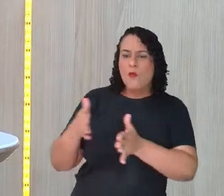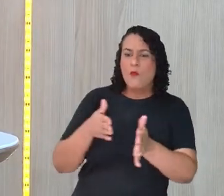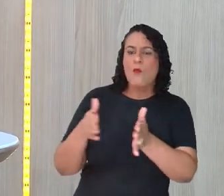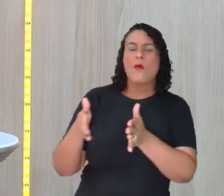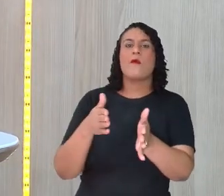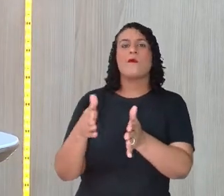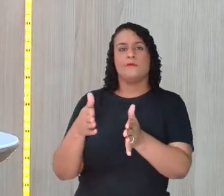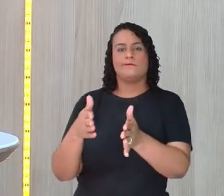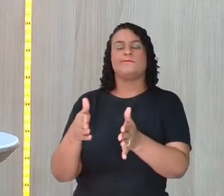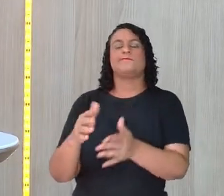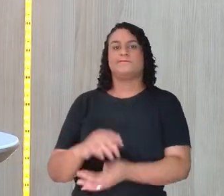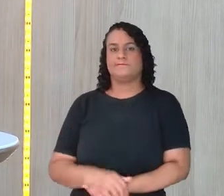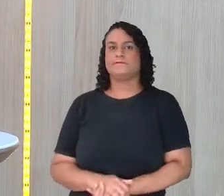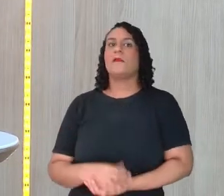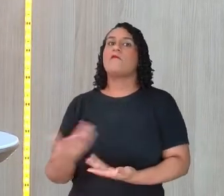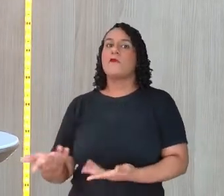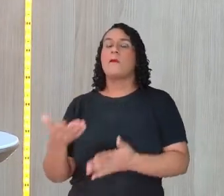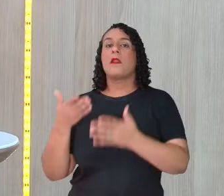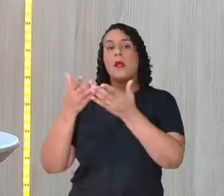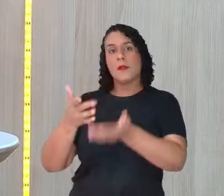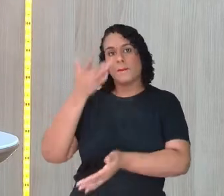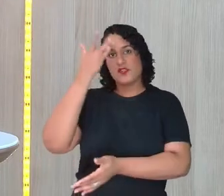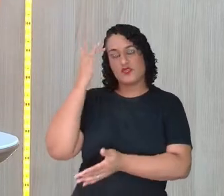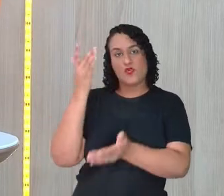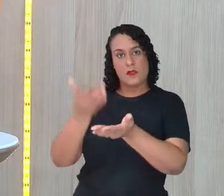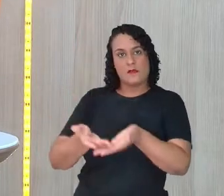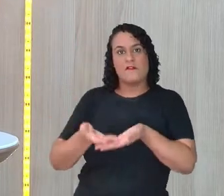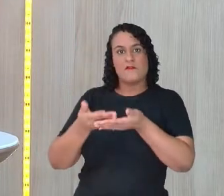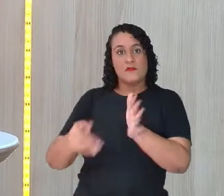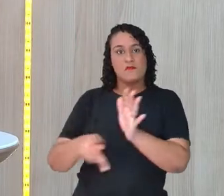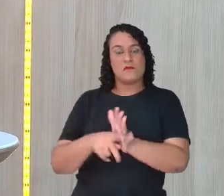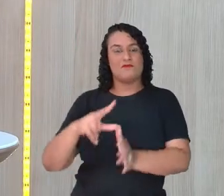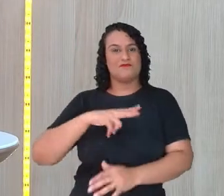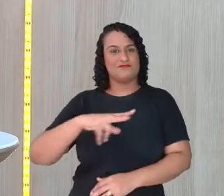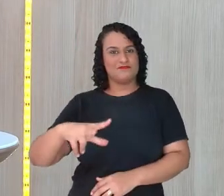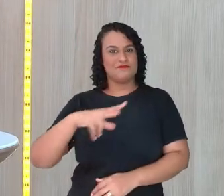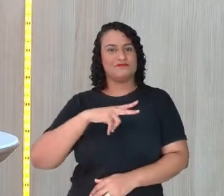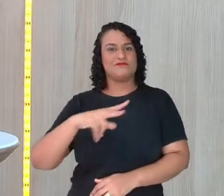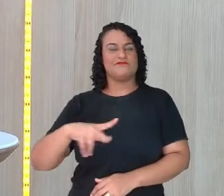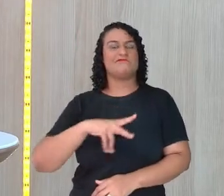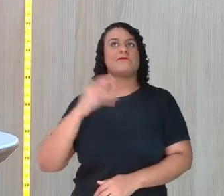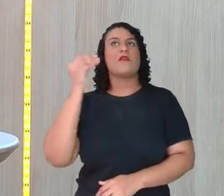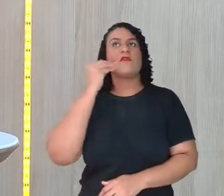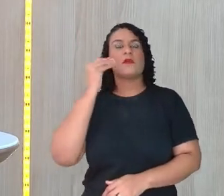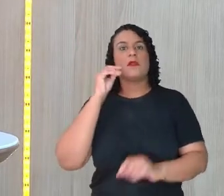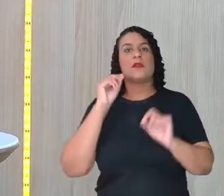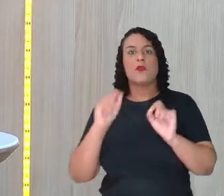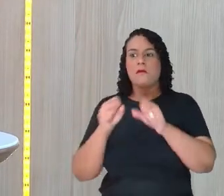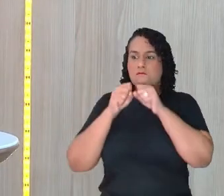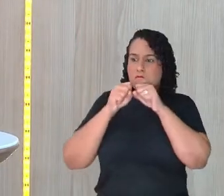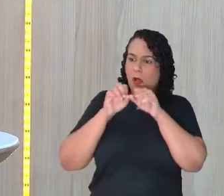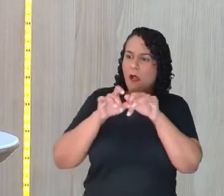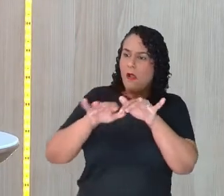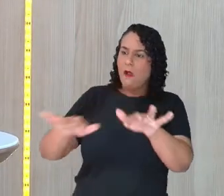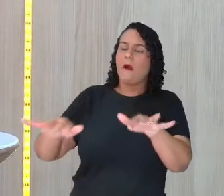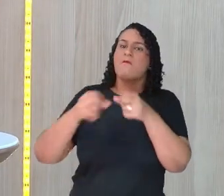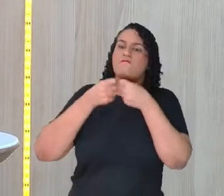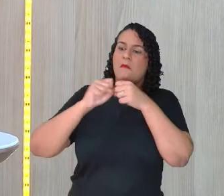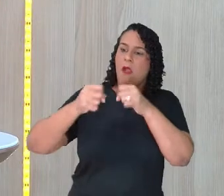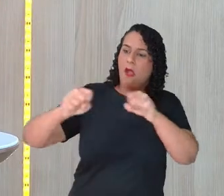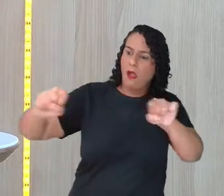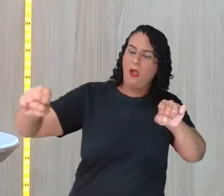navegadores portugueses, que vão passar a se destacar nesse processo de expansionismo, né, nesse